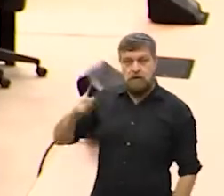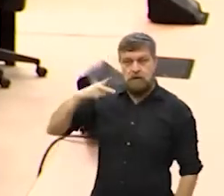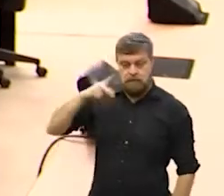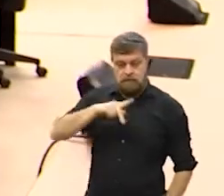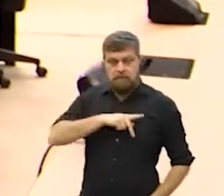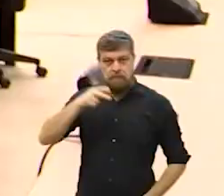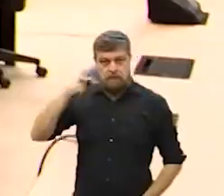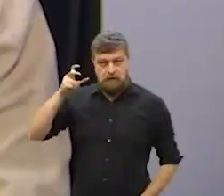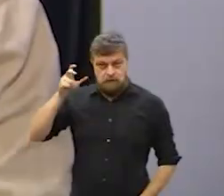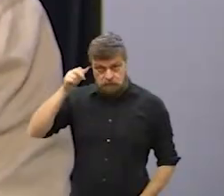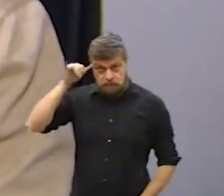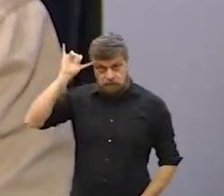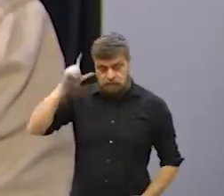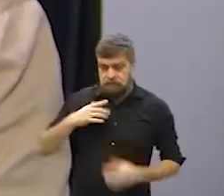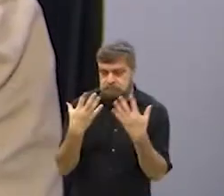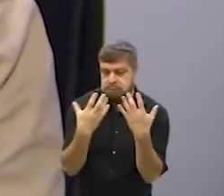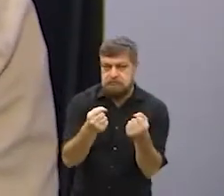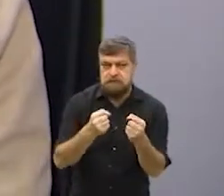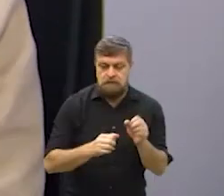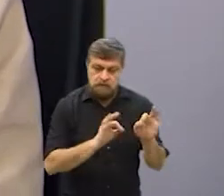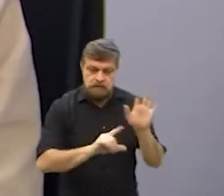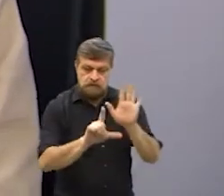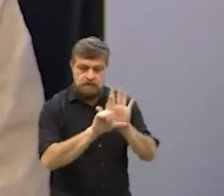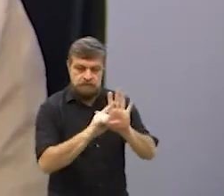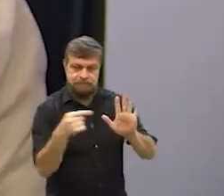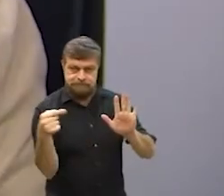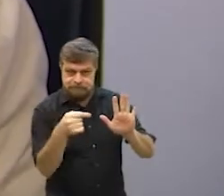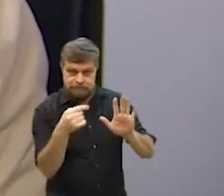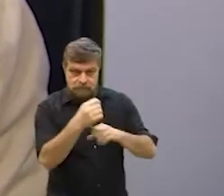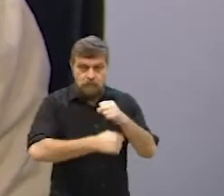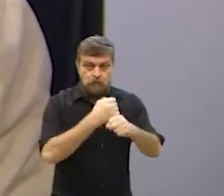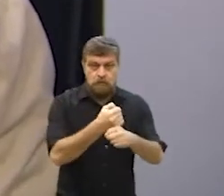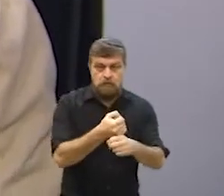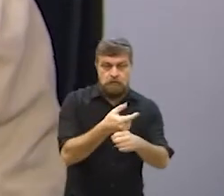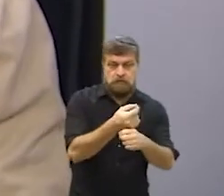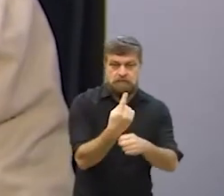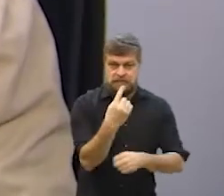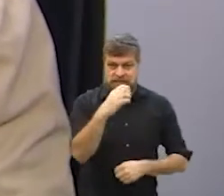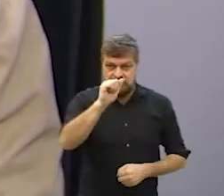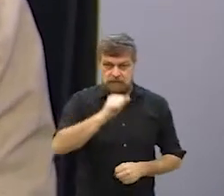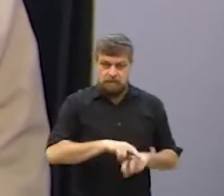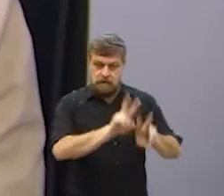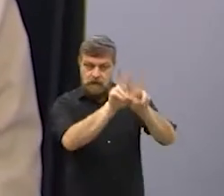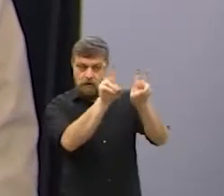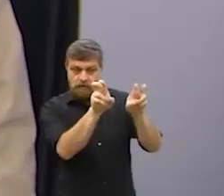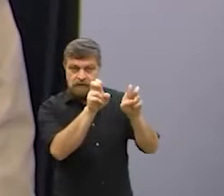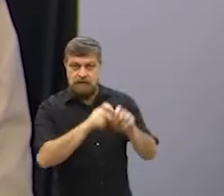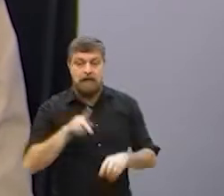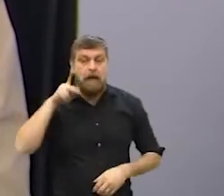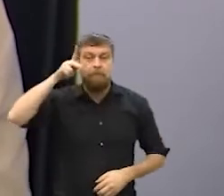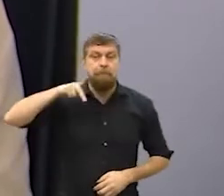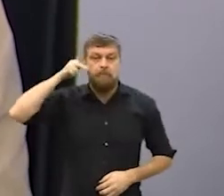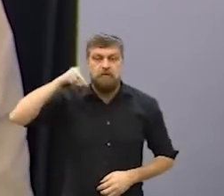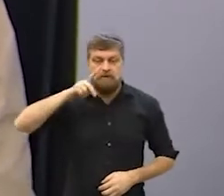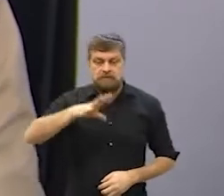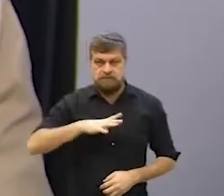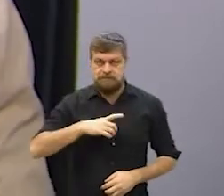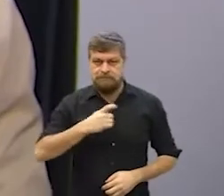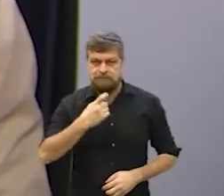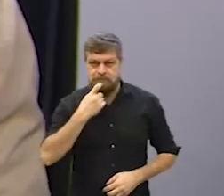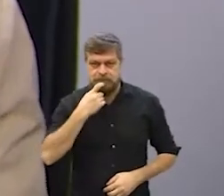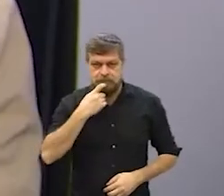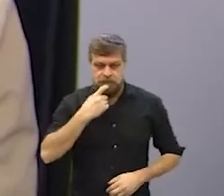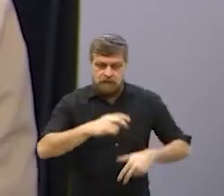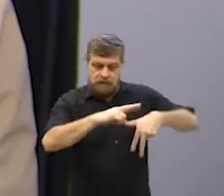Búfalo quem assumiu documento jardilei 306 de 2019 que dispõe sobre a política Municipal